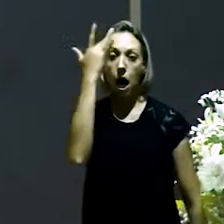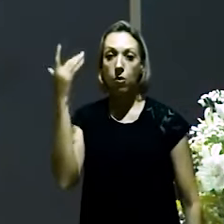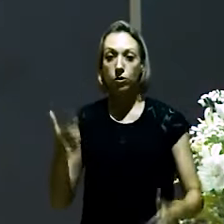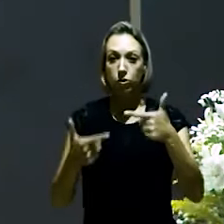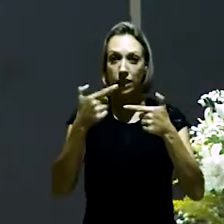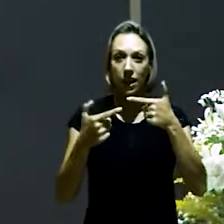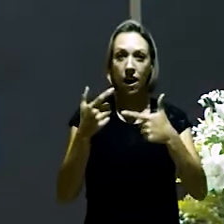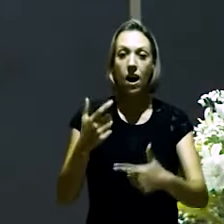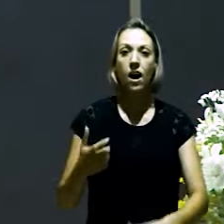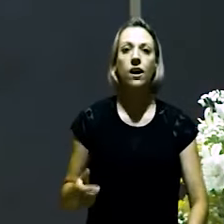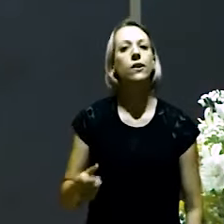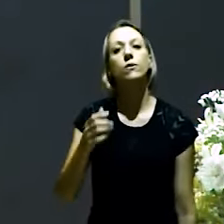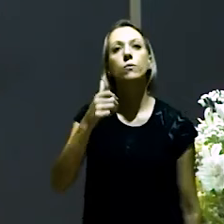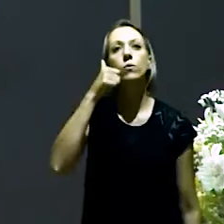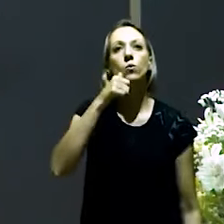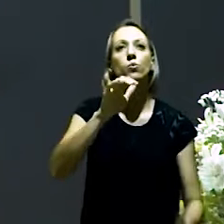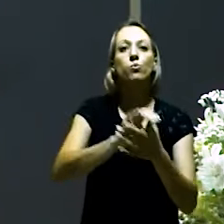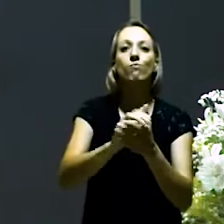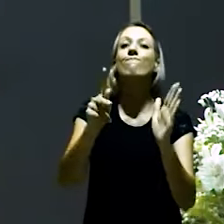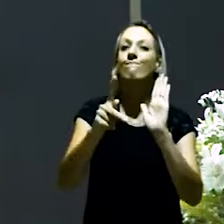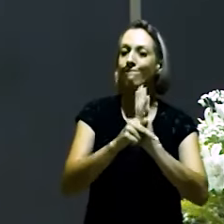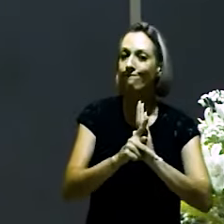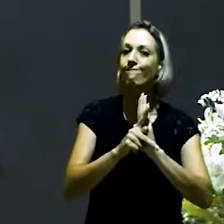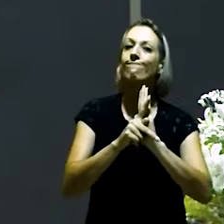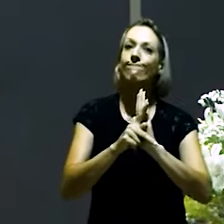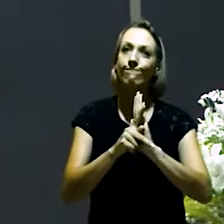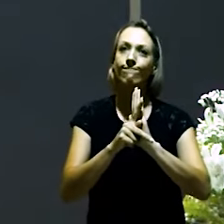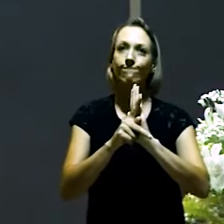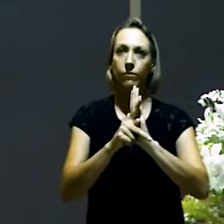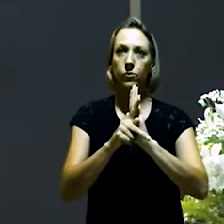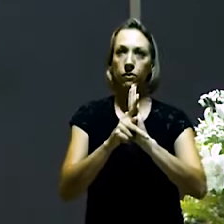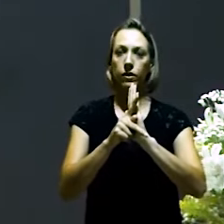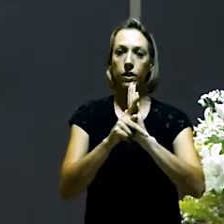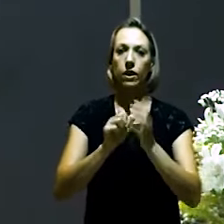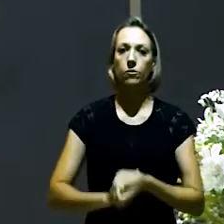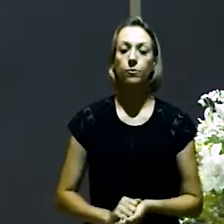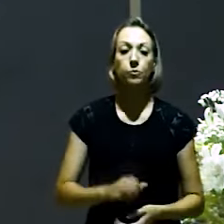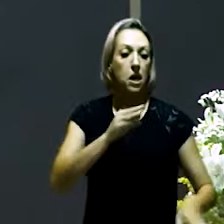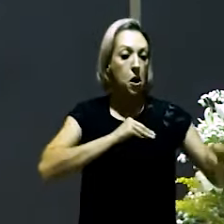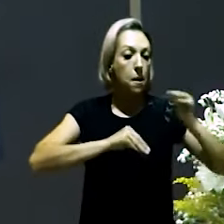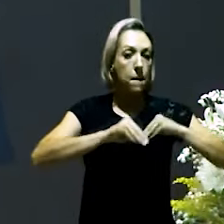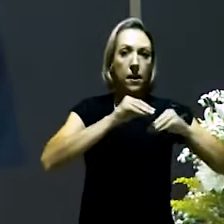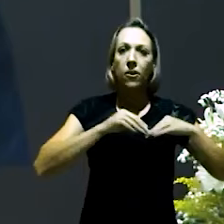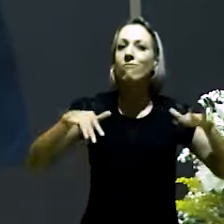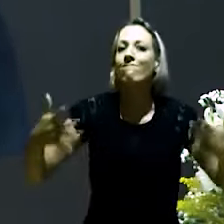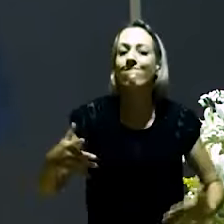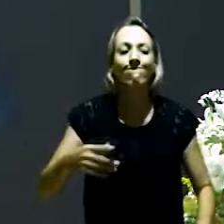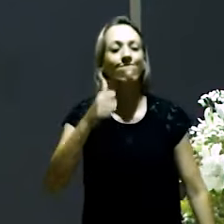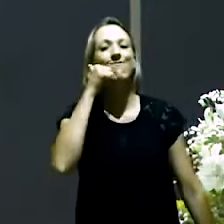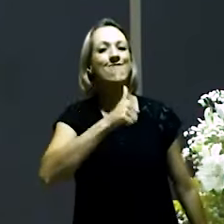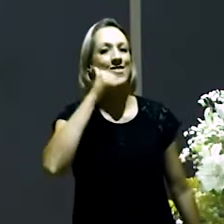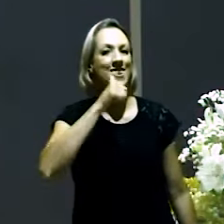Adão, o que é que aconteceu? Ele disse, a mulher que tu me deste, Senhor. Se alguém tem que morrer por causa do pecado, mata ela, porque